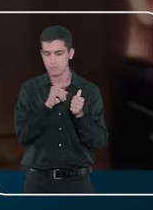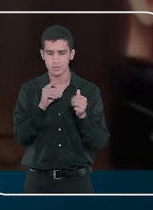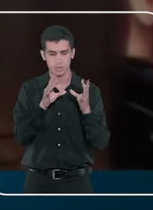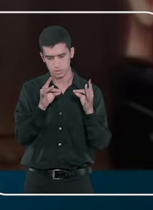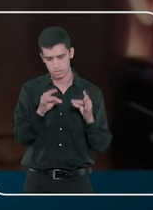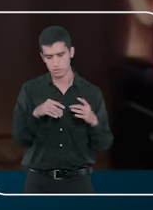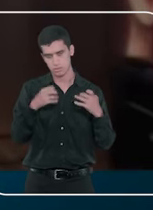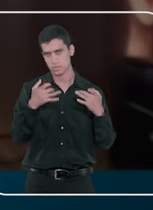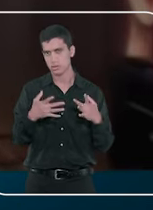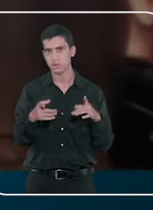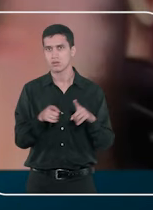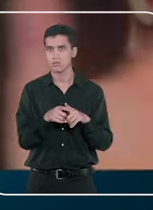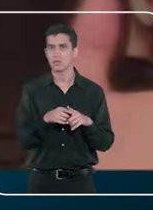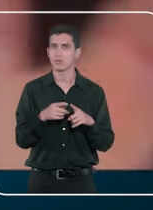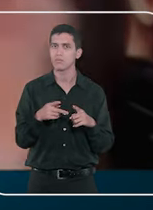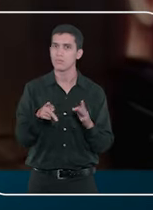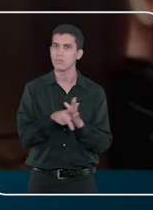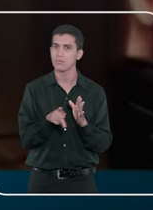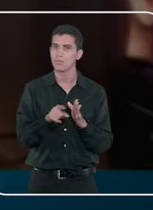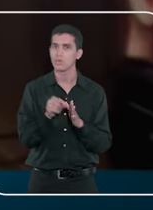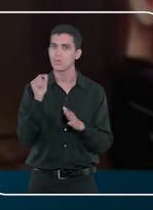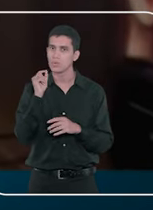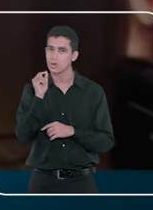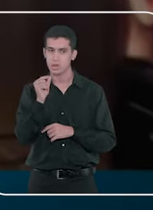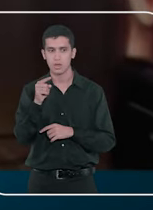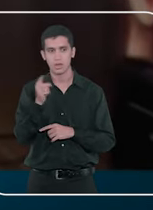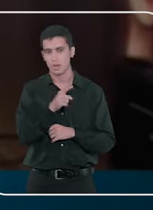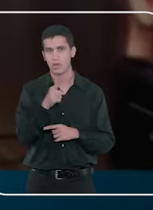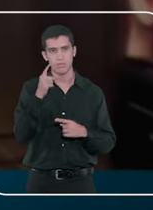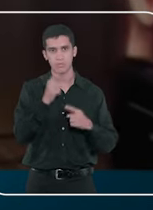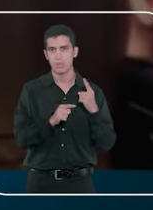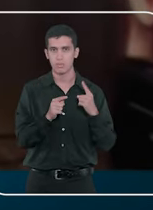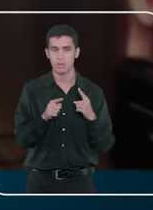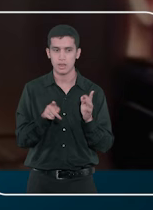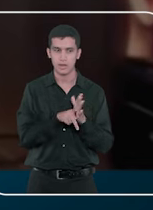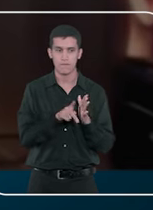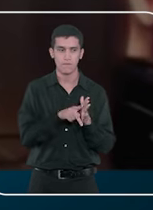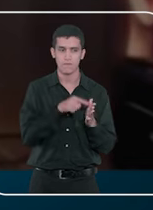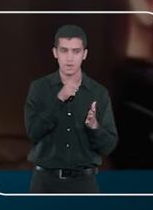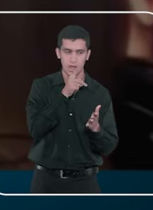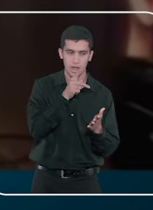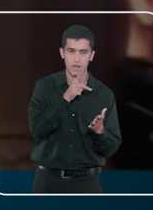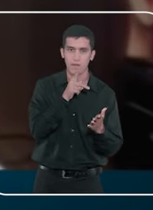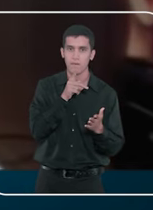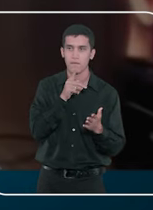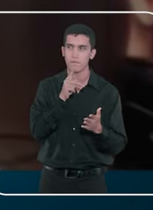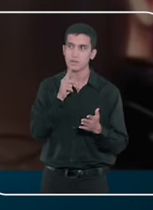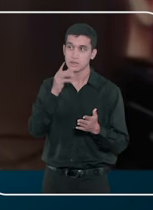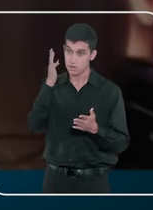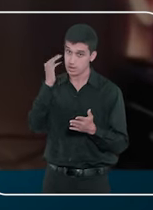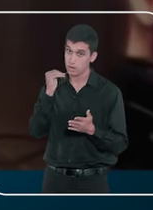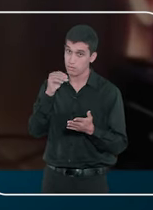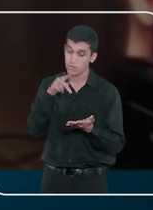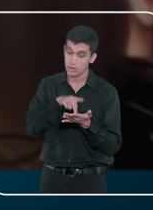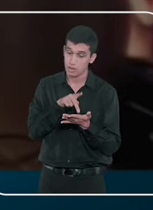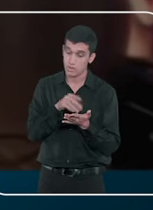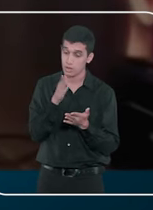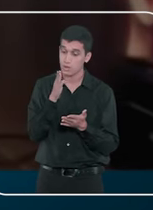a proibição de venire contra facto próprio, mas até este momento da homologação me parece sim que é possível